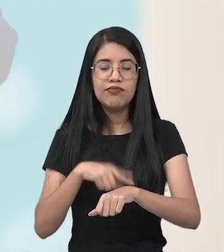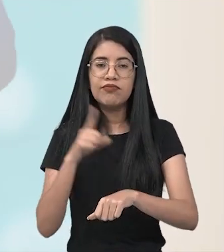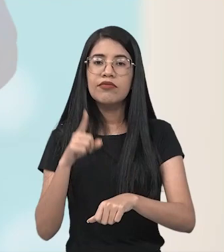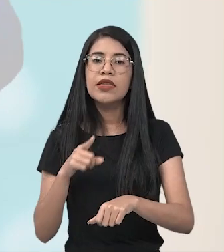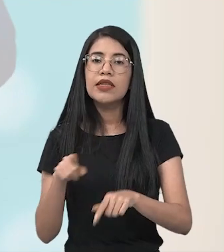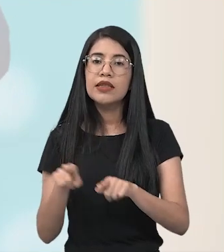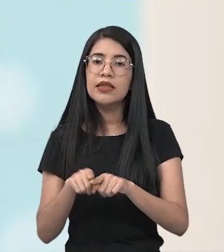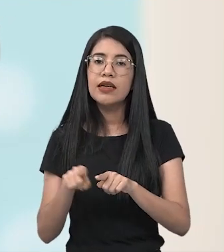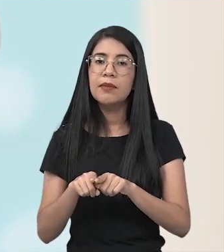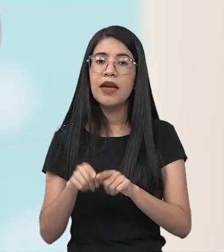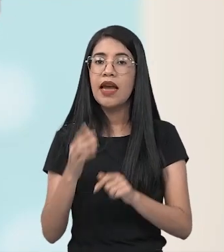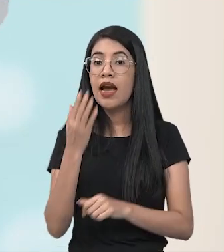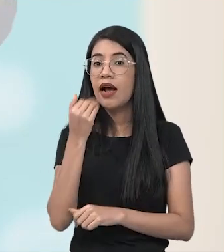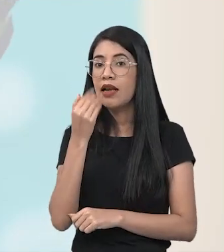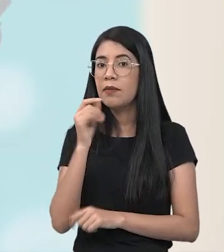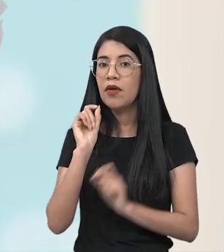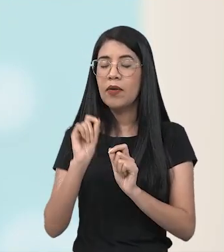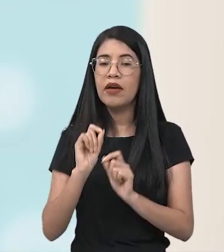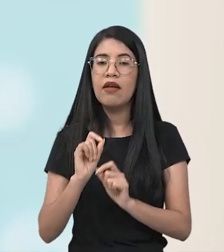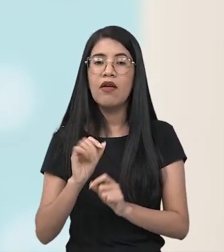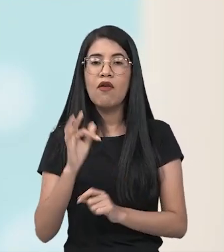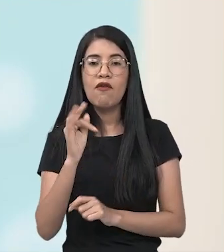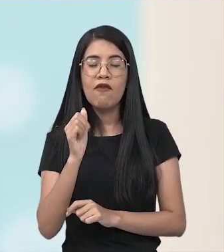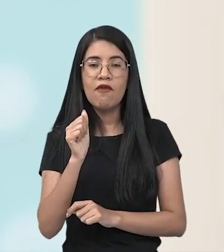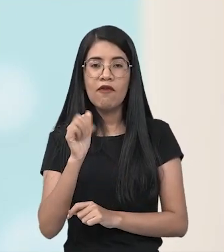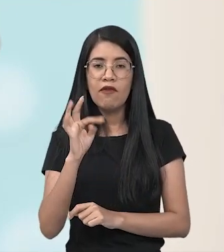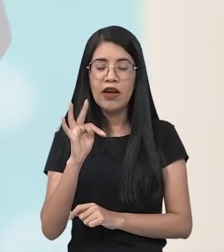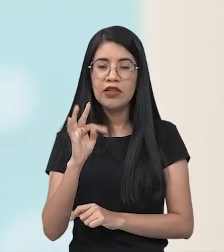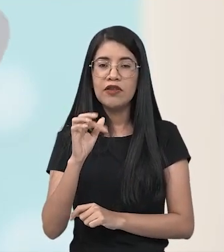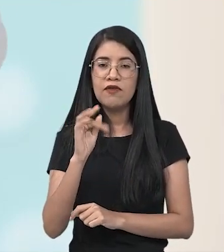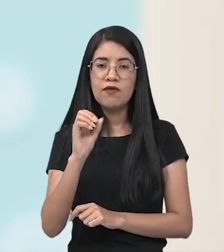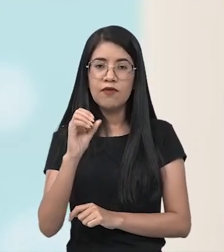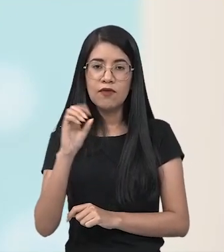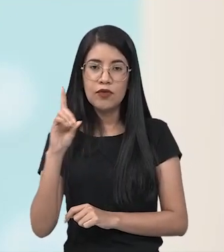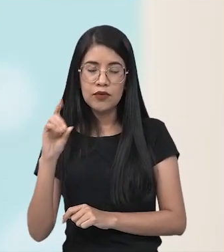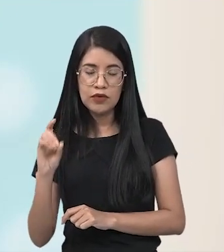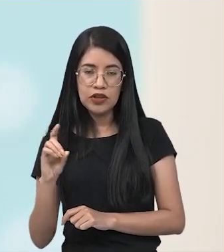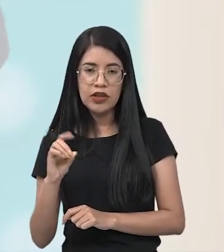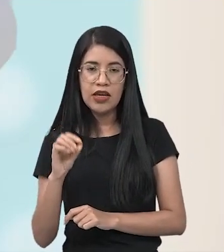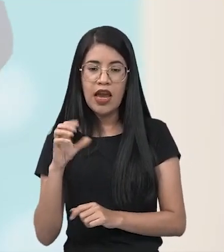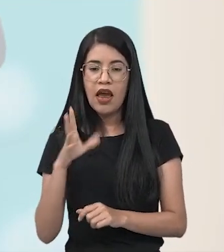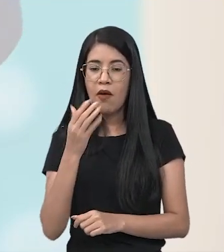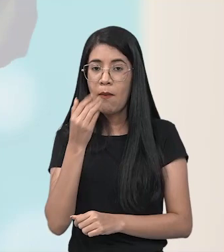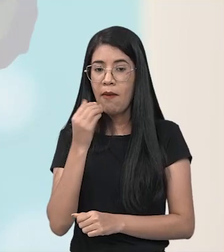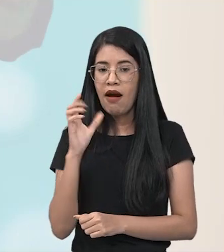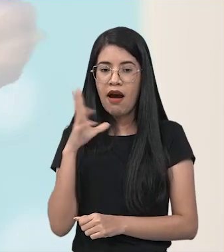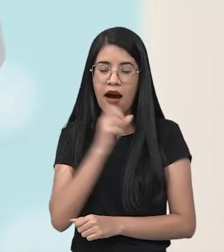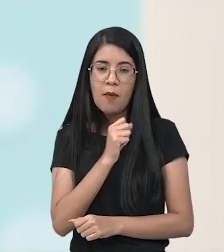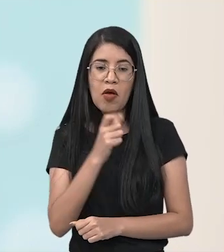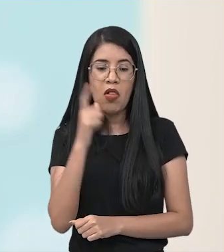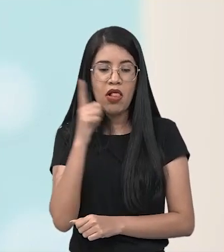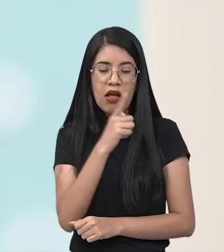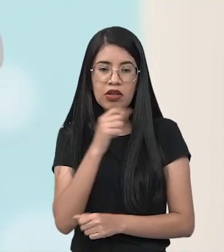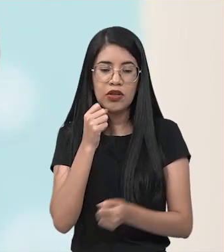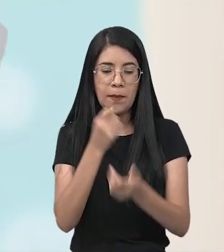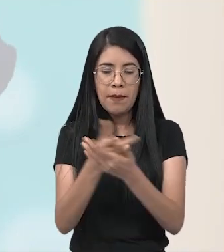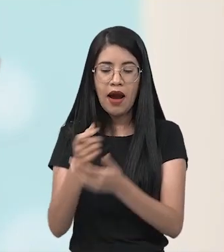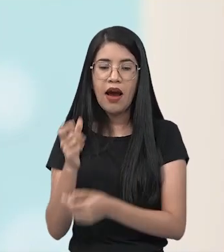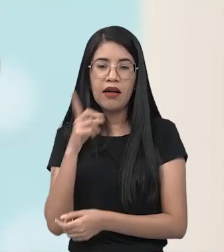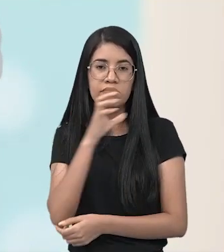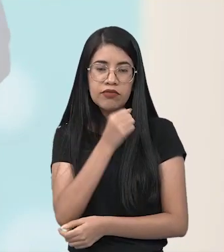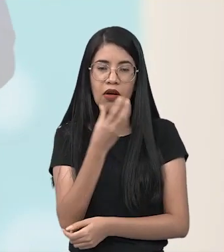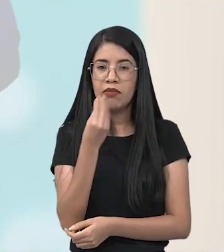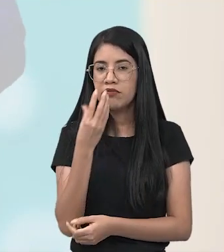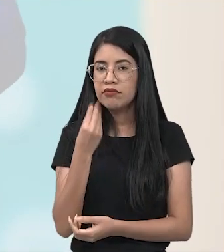da alimentação. Lá é muito forte fast food, por exemplo, né? Que é aquela comida rápida. É o sanduíche que você para, compra e leva e vai comendo